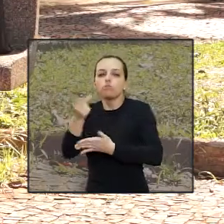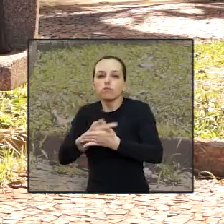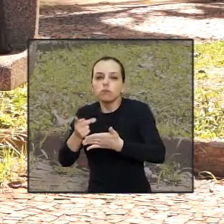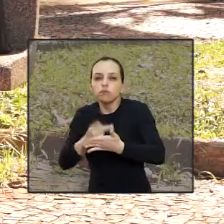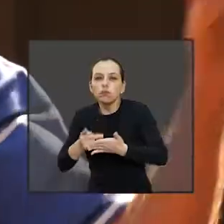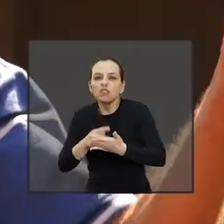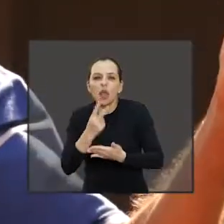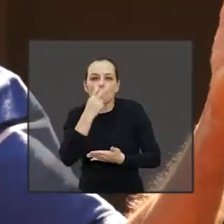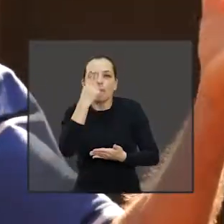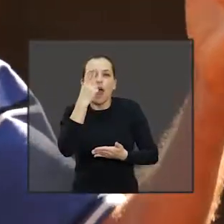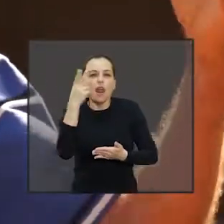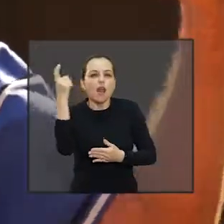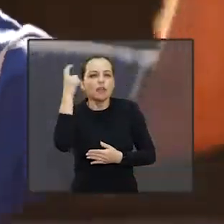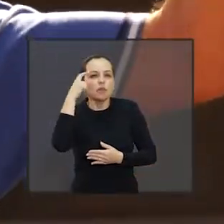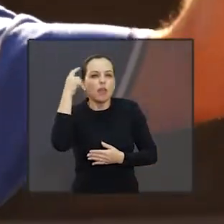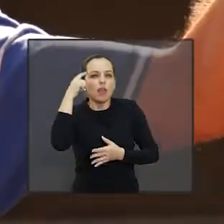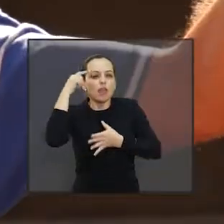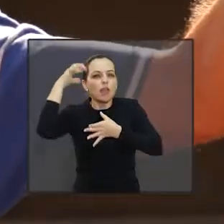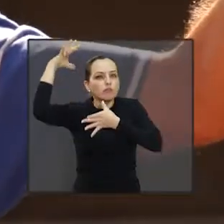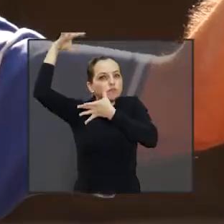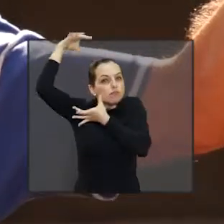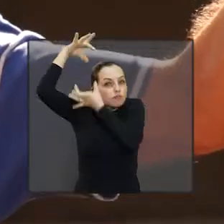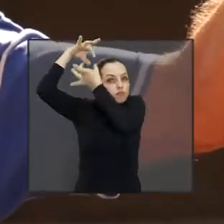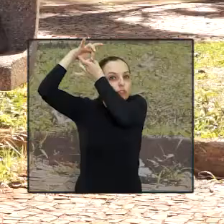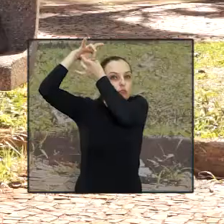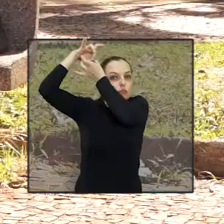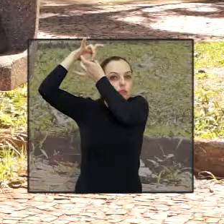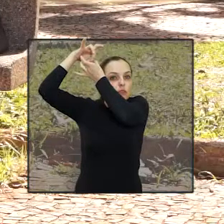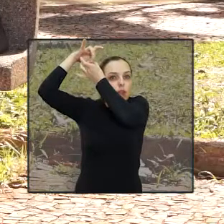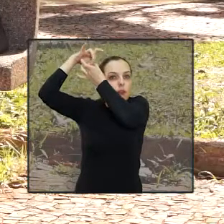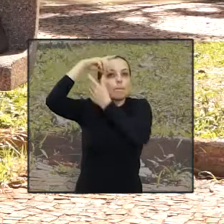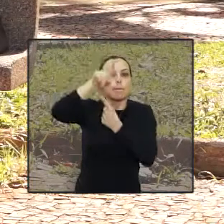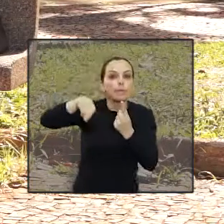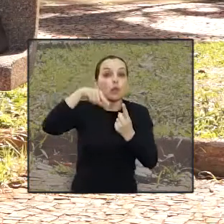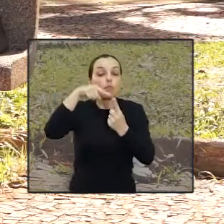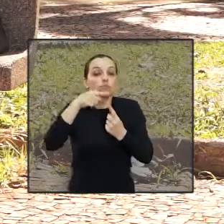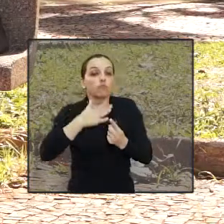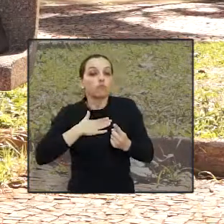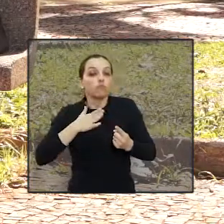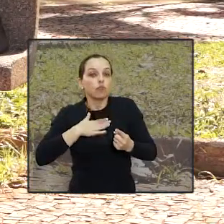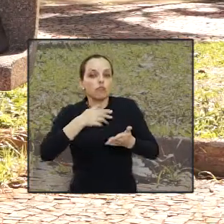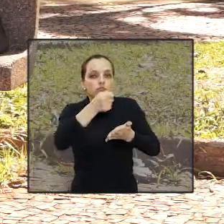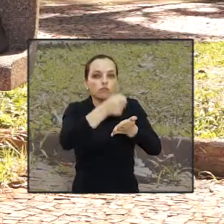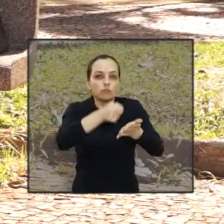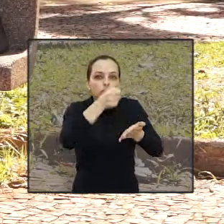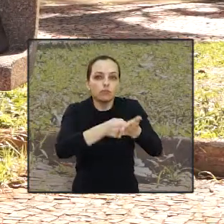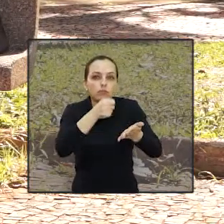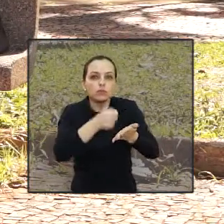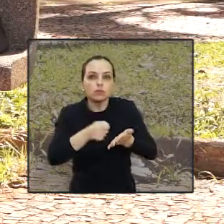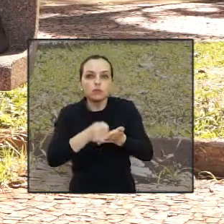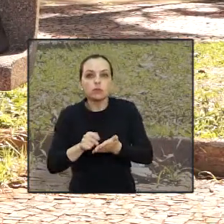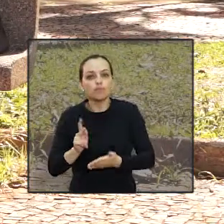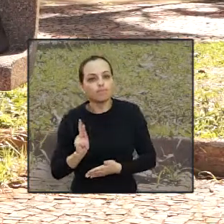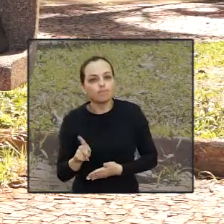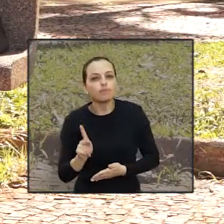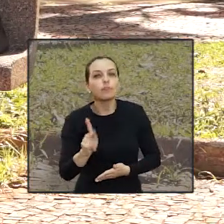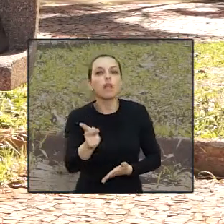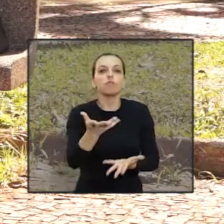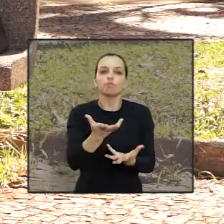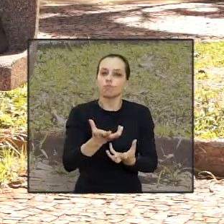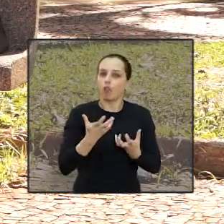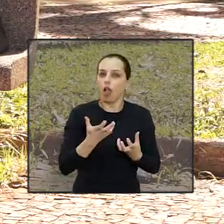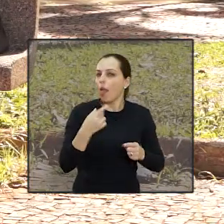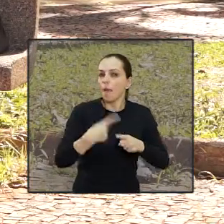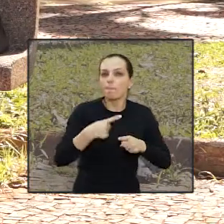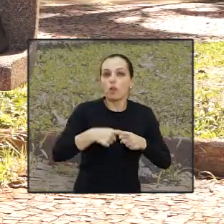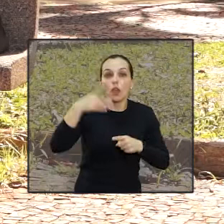uma poesia, eu estou me levando a uma ordem superior. O plano é continuar, escrever por desafio e escrever